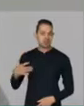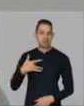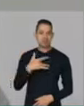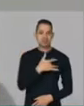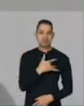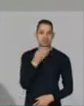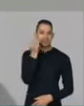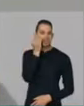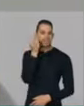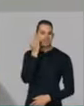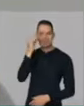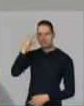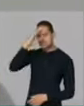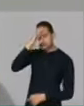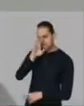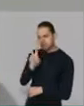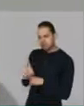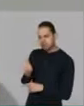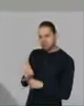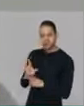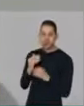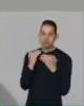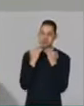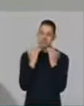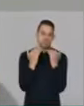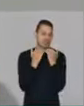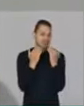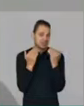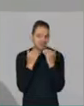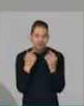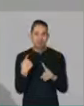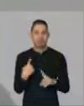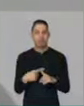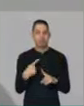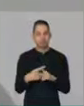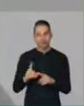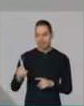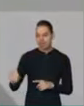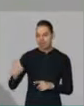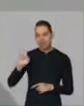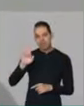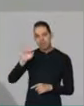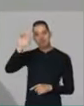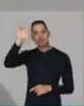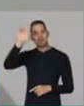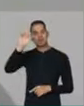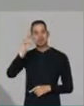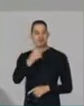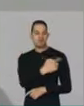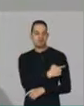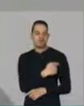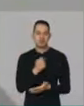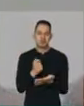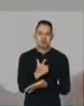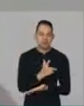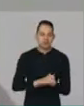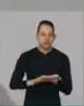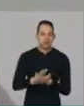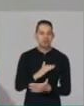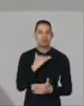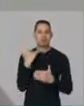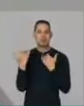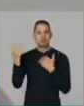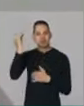República. Porque ele foi o grande responsável, e é, pelas mortes no Brasil, pelas vacinas não compradas, pelos